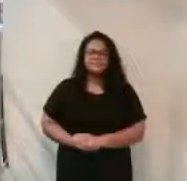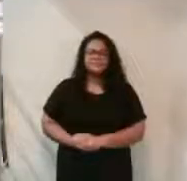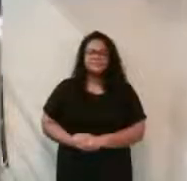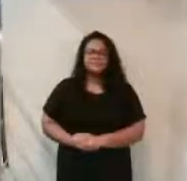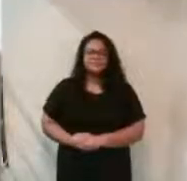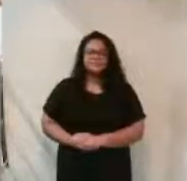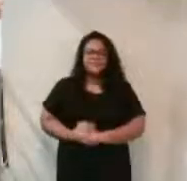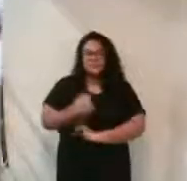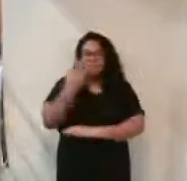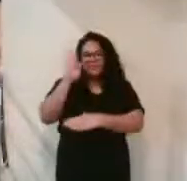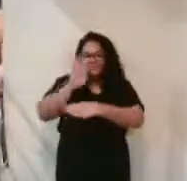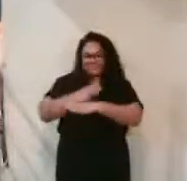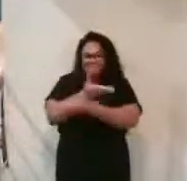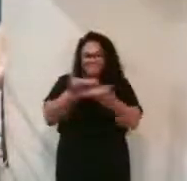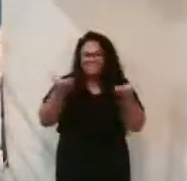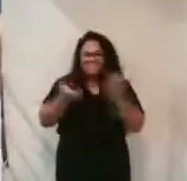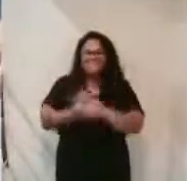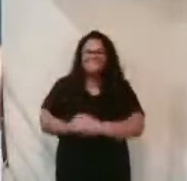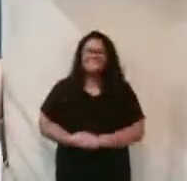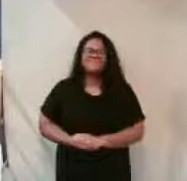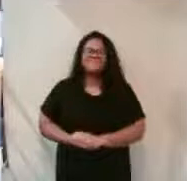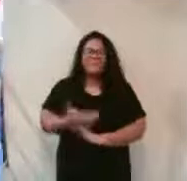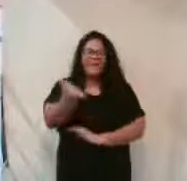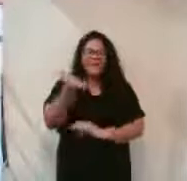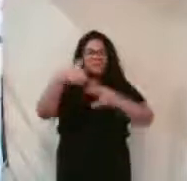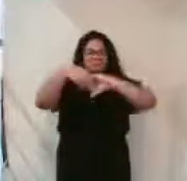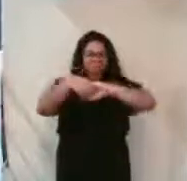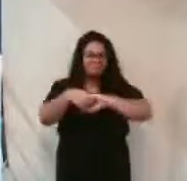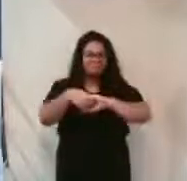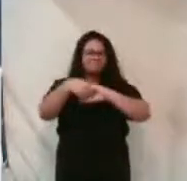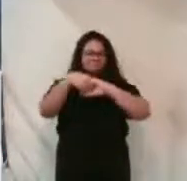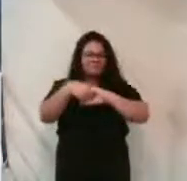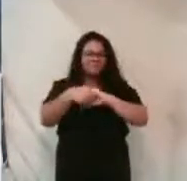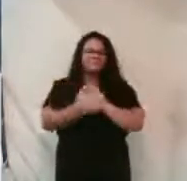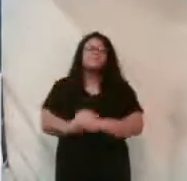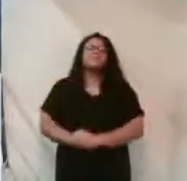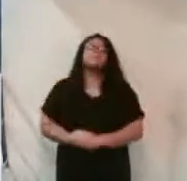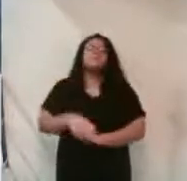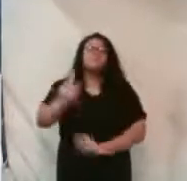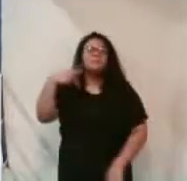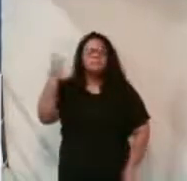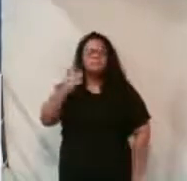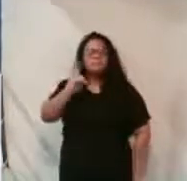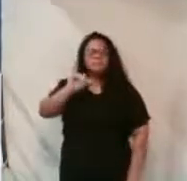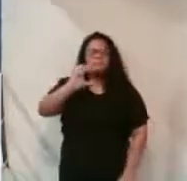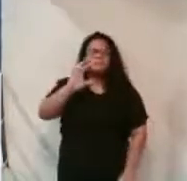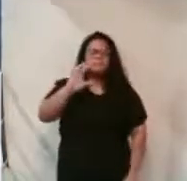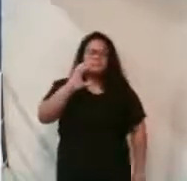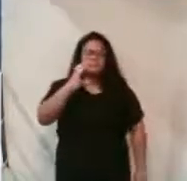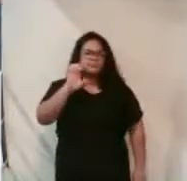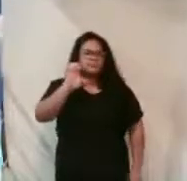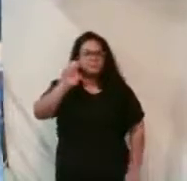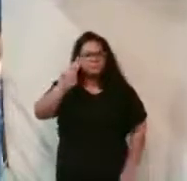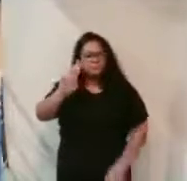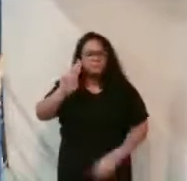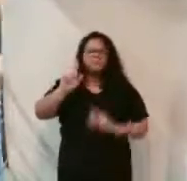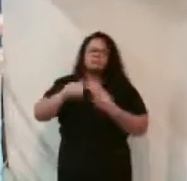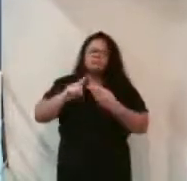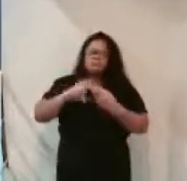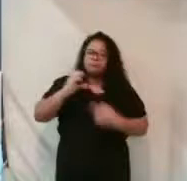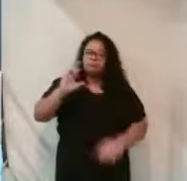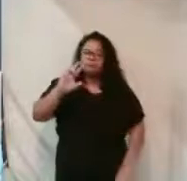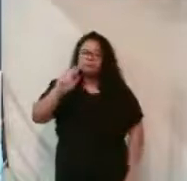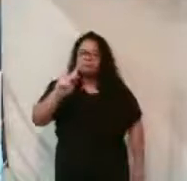Bem, boa tarde. Quero cumprimentar aqui o doutor Disseu, doutora Cristiane, meu amigo